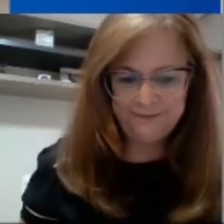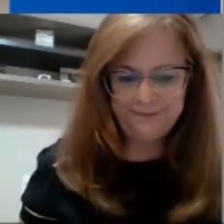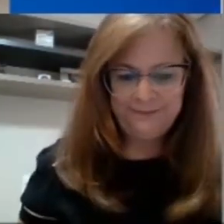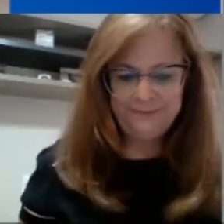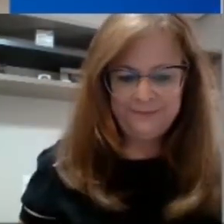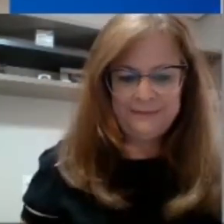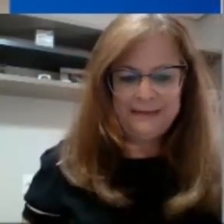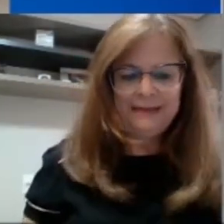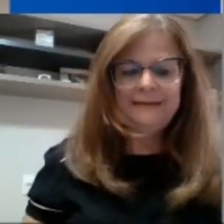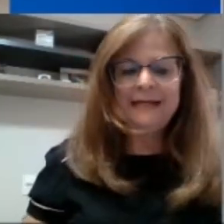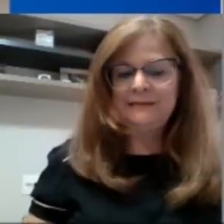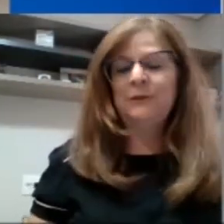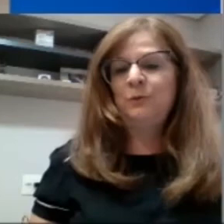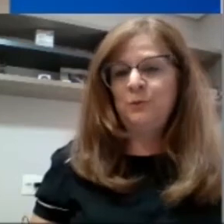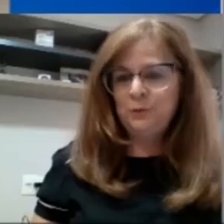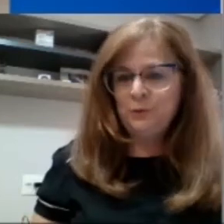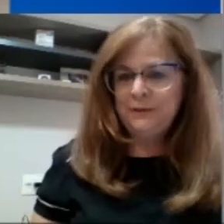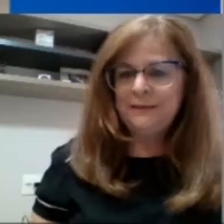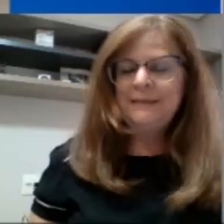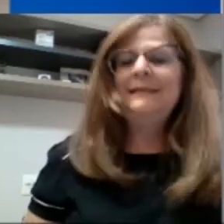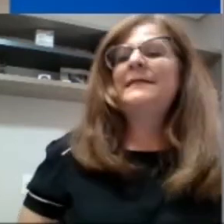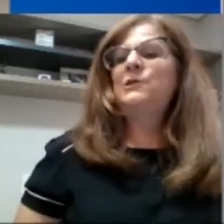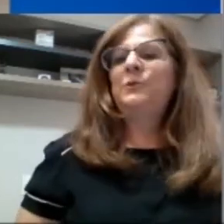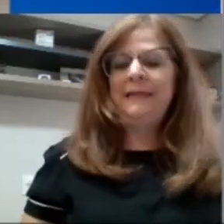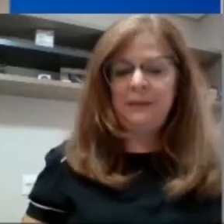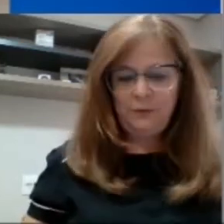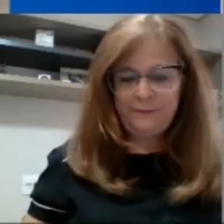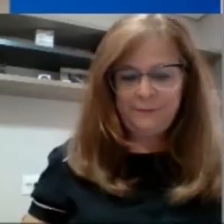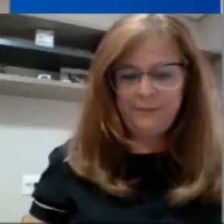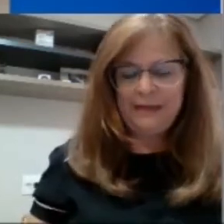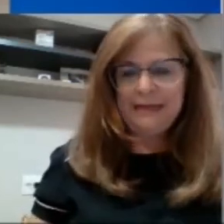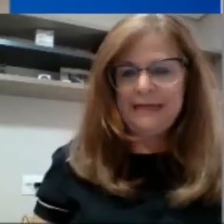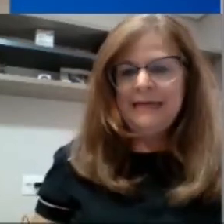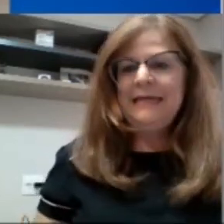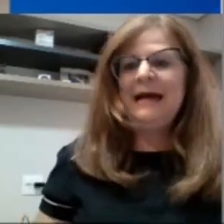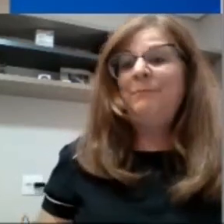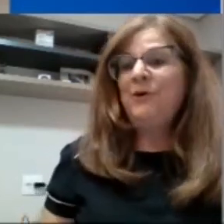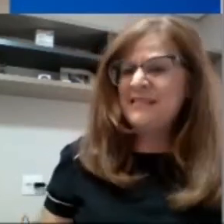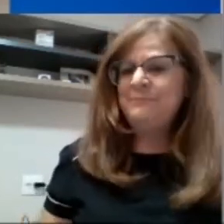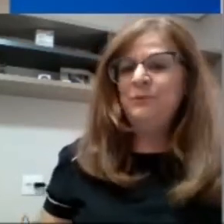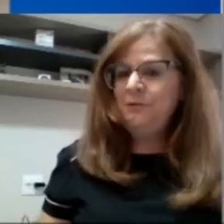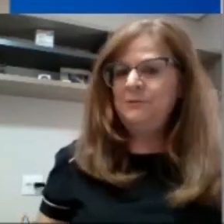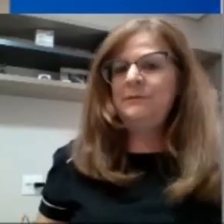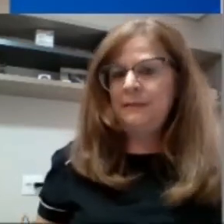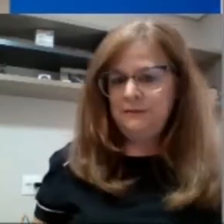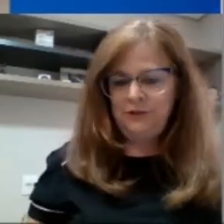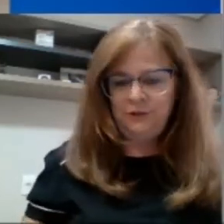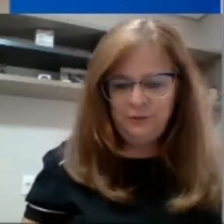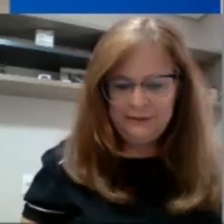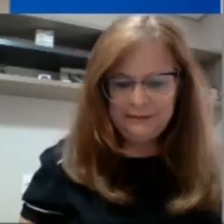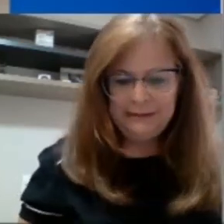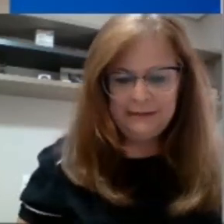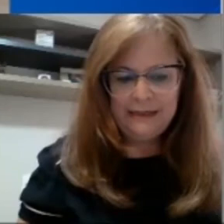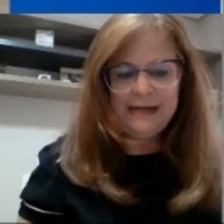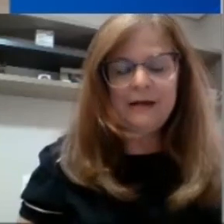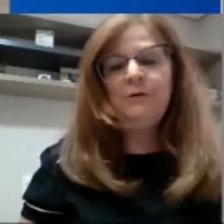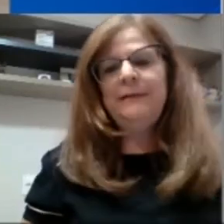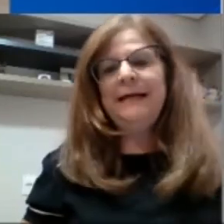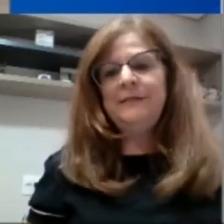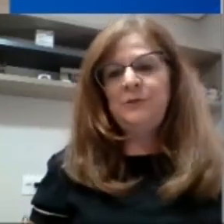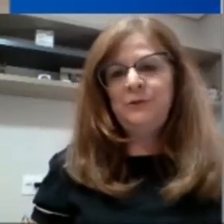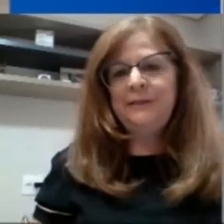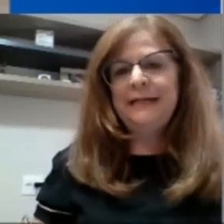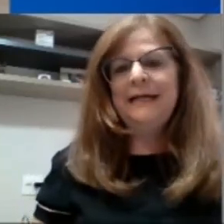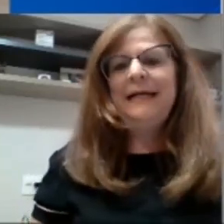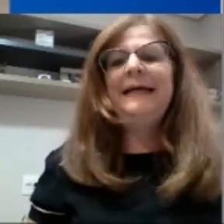identidade da sua cultura, da sua língua. Após muitos anos de luta, a